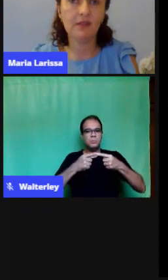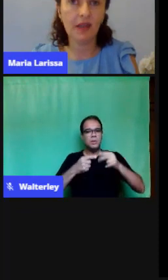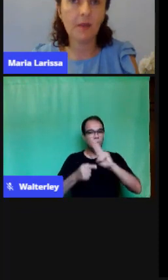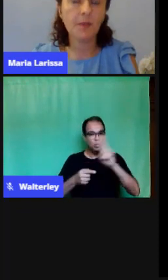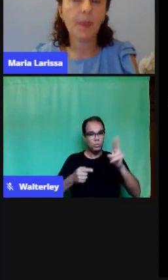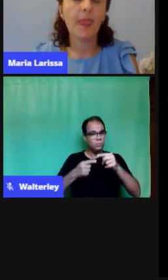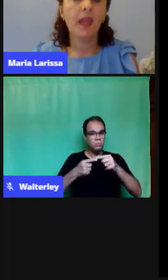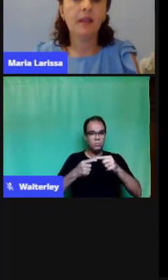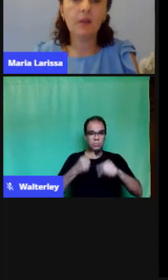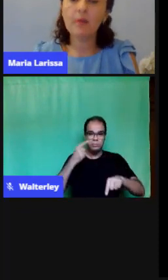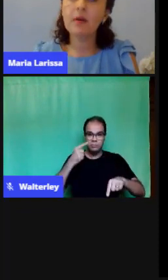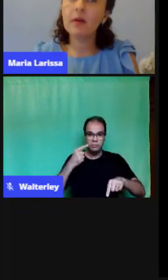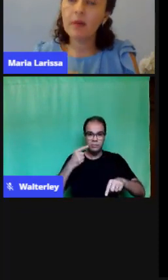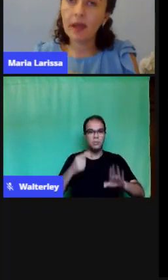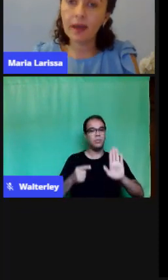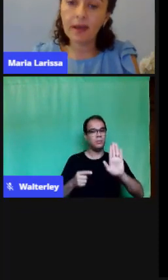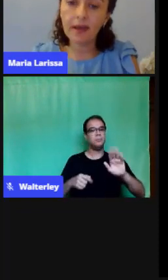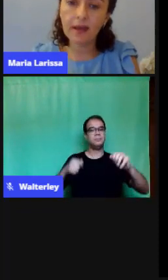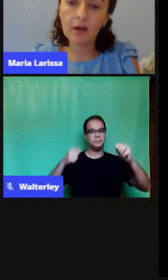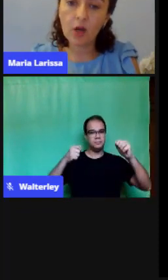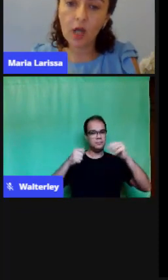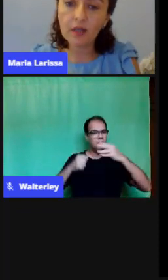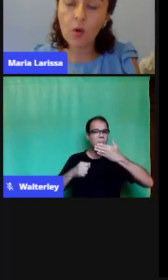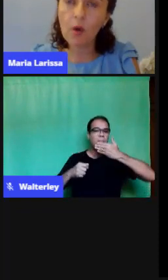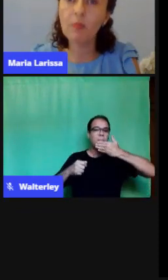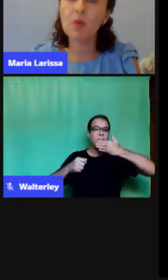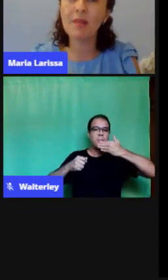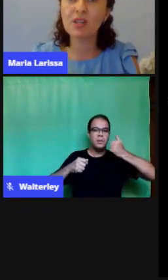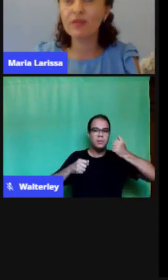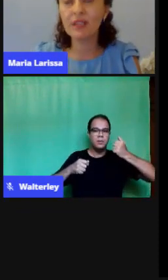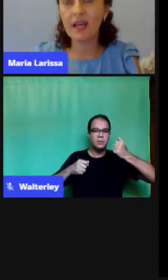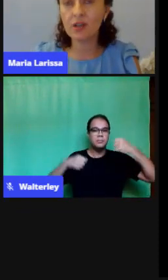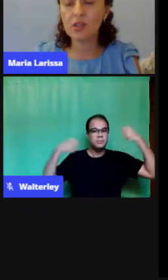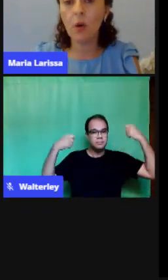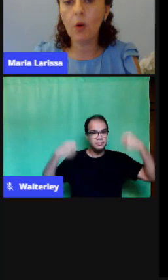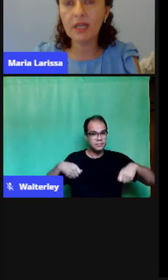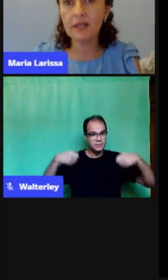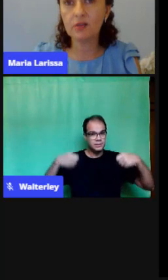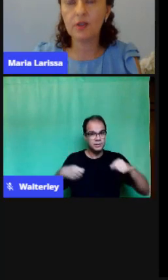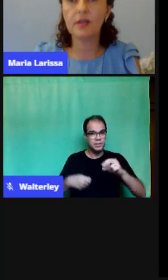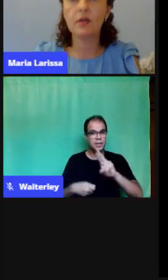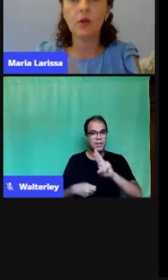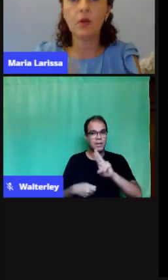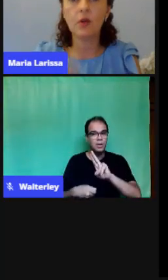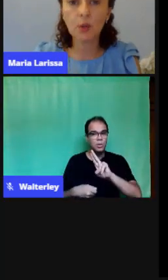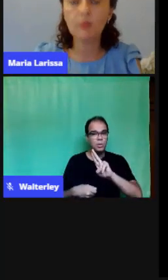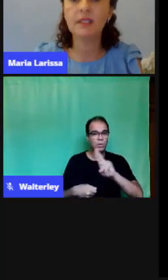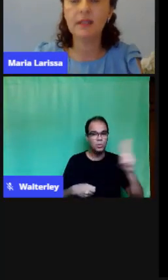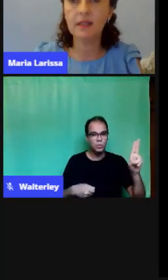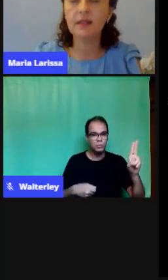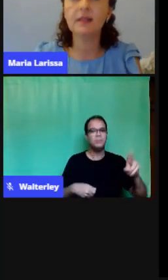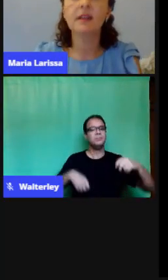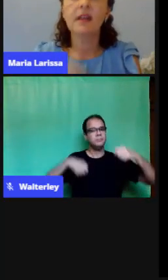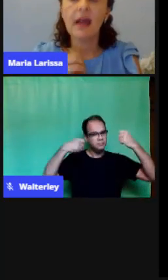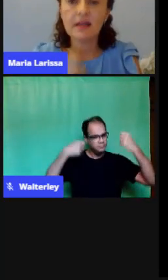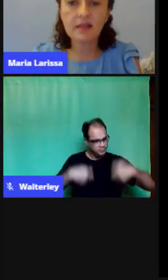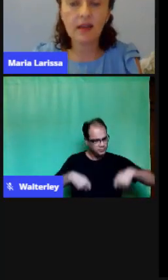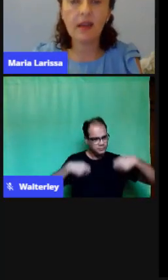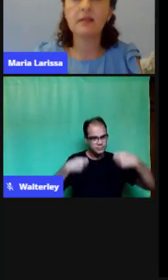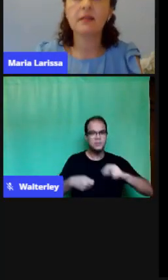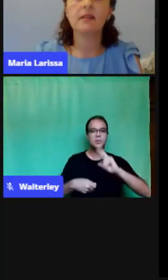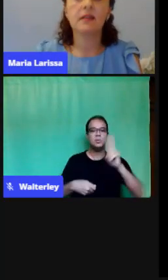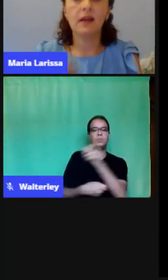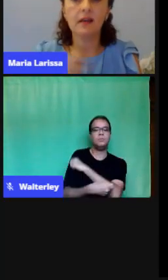menino? Né? Então, coloque como uma atividade obrigatória, ele colocar o nome dele,